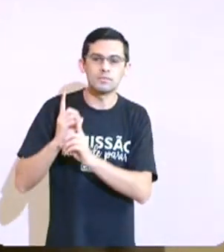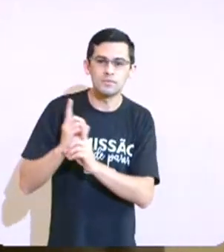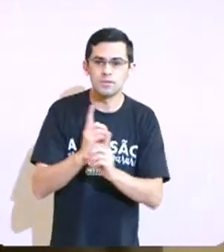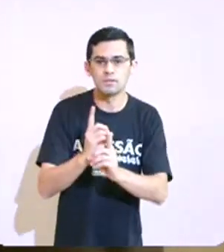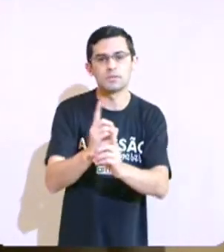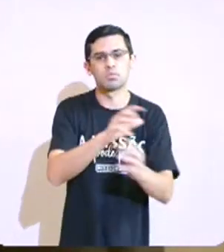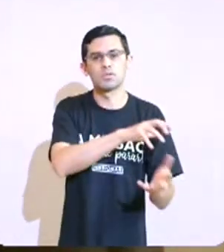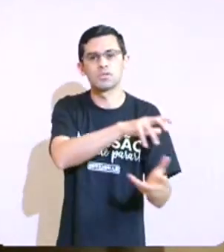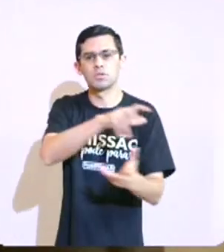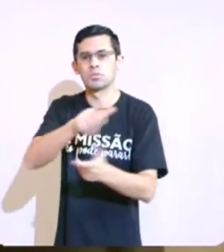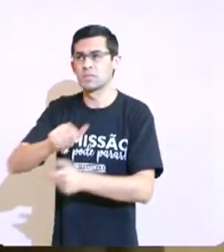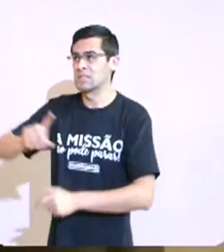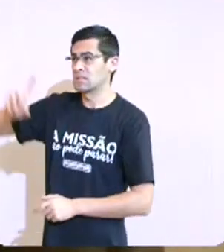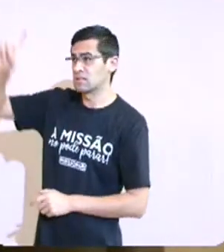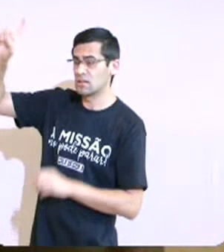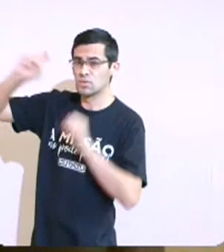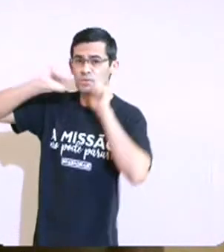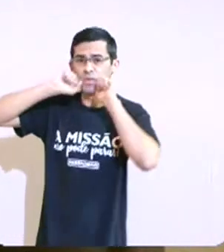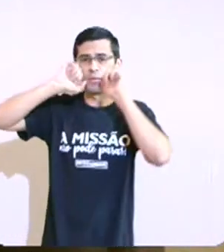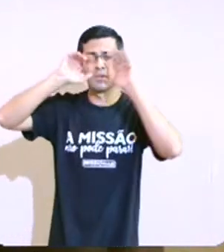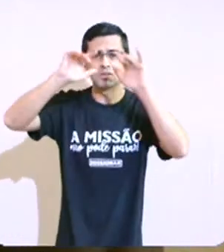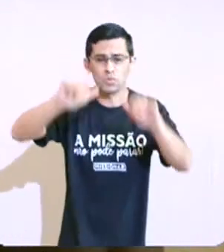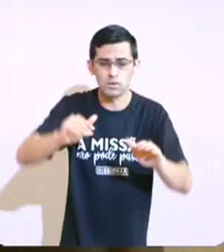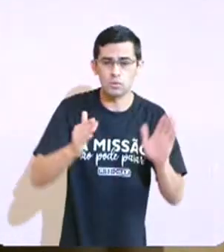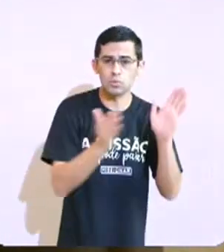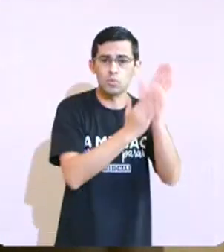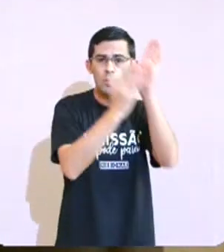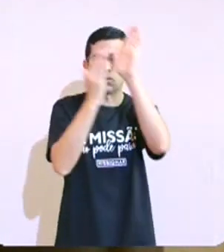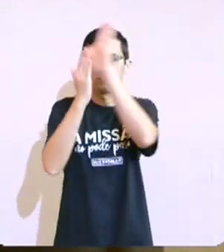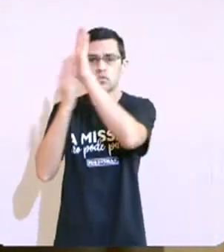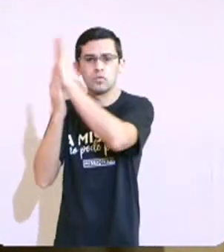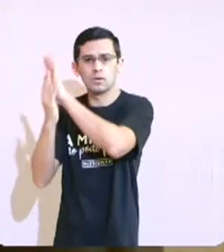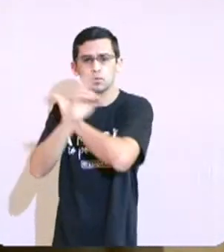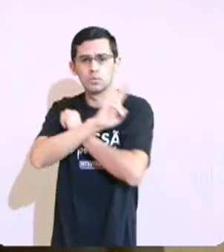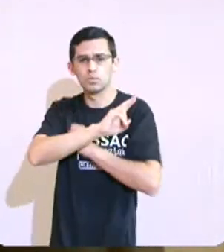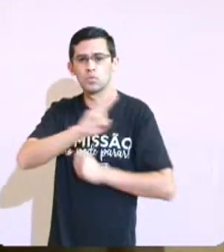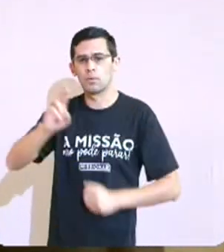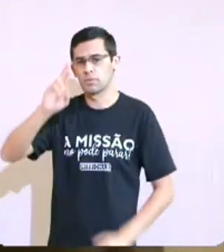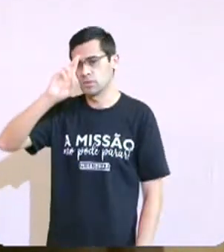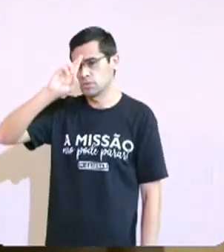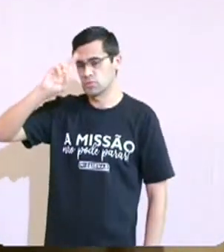discípulos. Deus nos abençoe. Louvado seja o nome do Senhor. Amém.